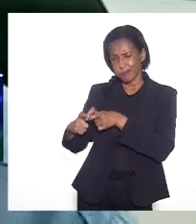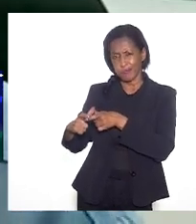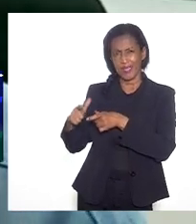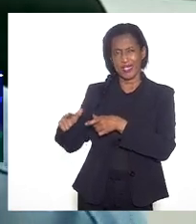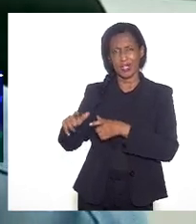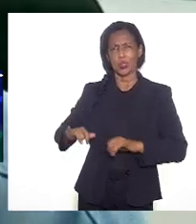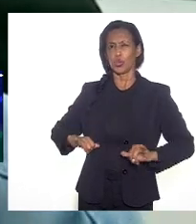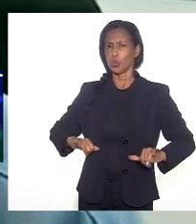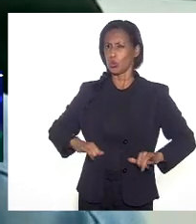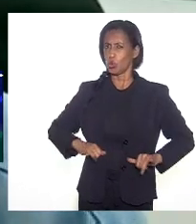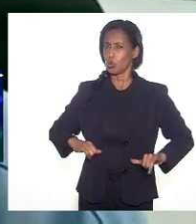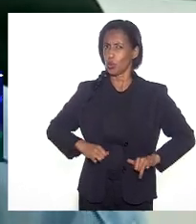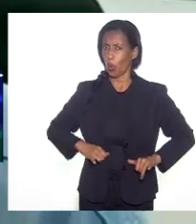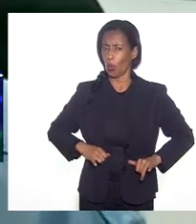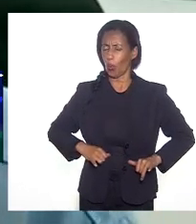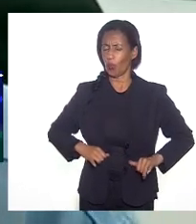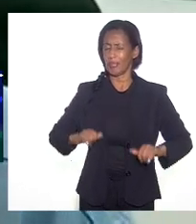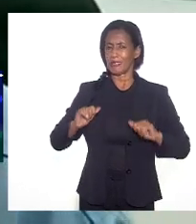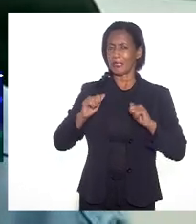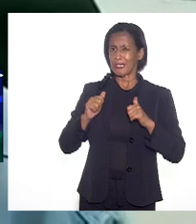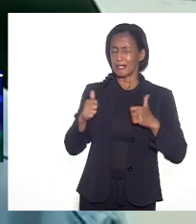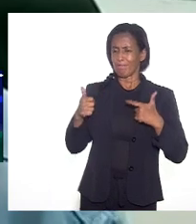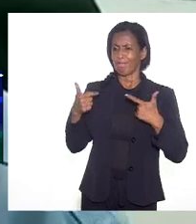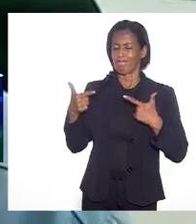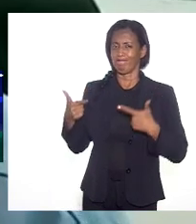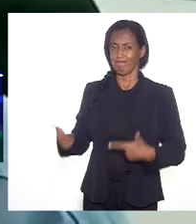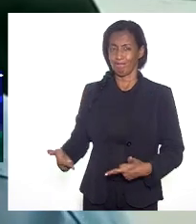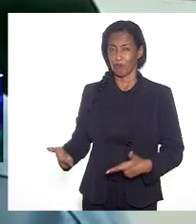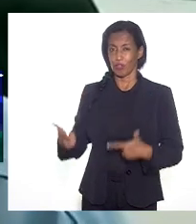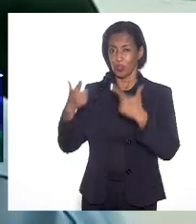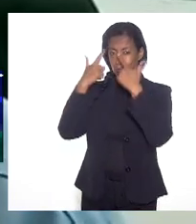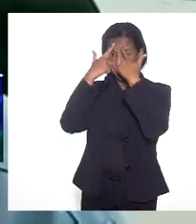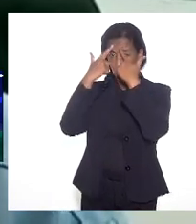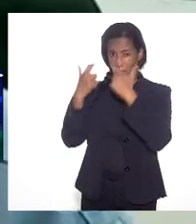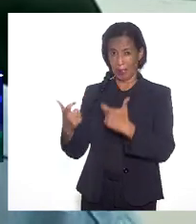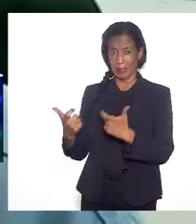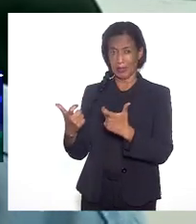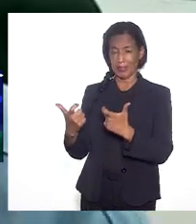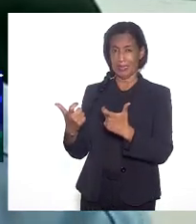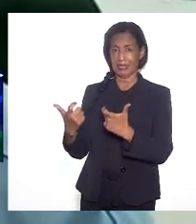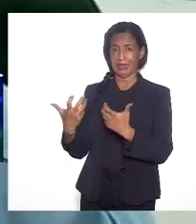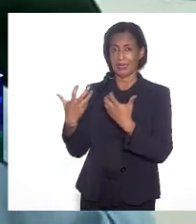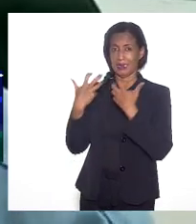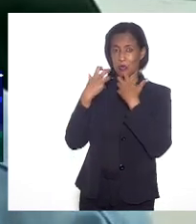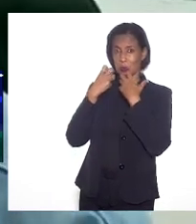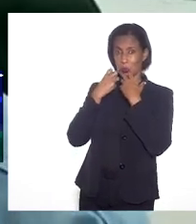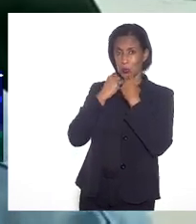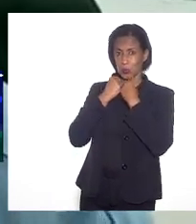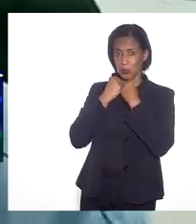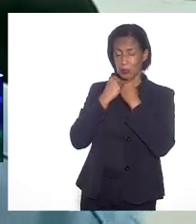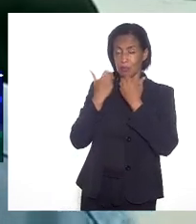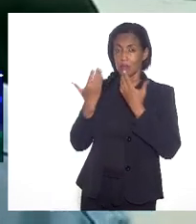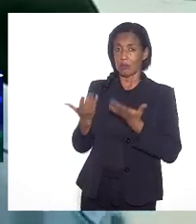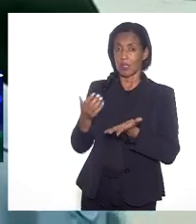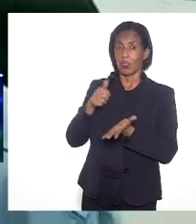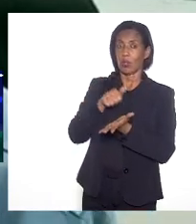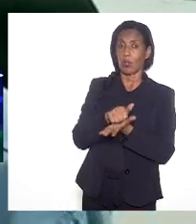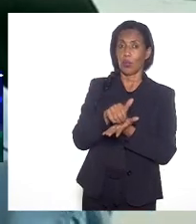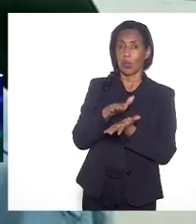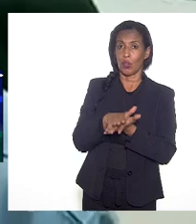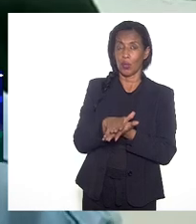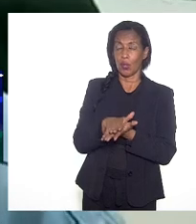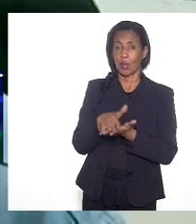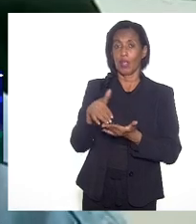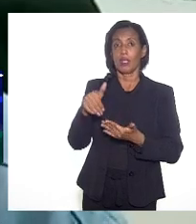sofrem toda a sorte de violência e constrangimentos, por via de consequência, quem são